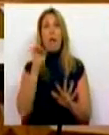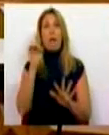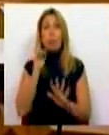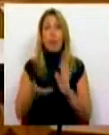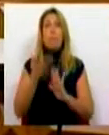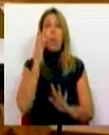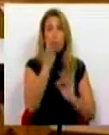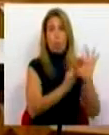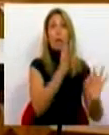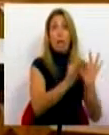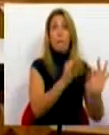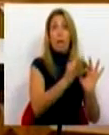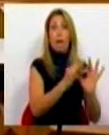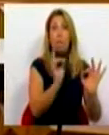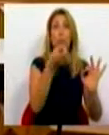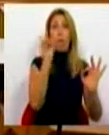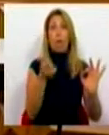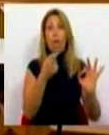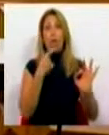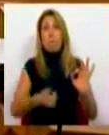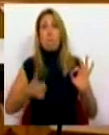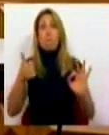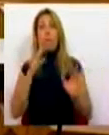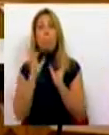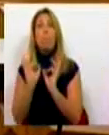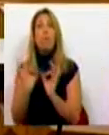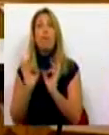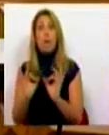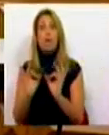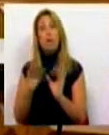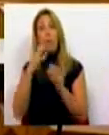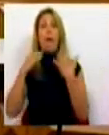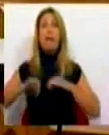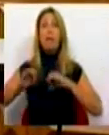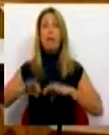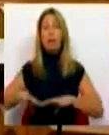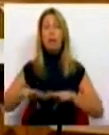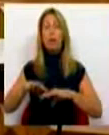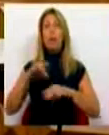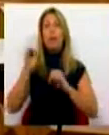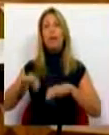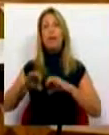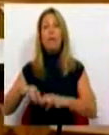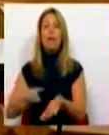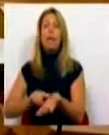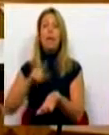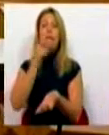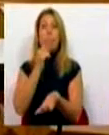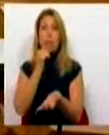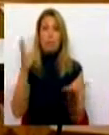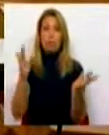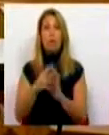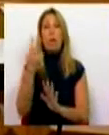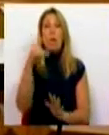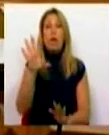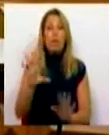diabetes é prevenir a diabetes. E a forma de prevenir a diabetes, uma das formas, não a única obviamente, é aumentar